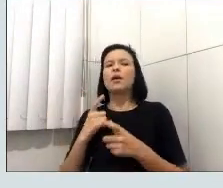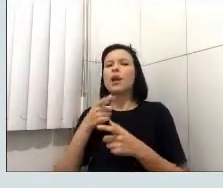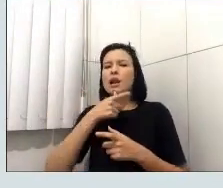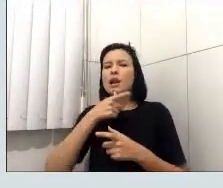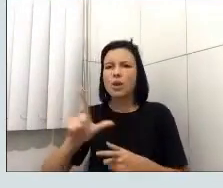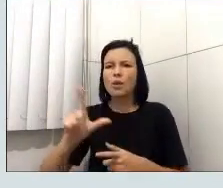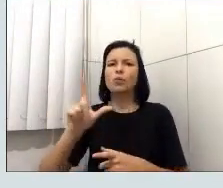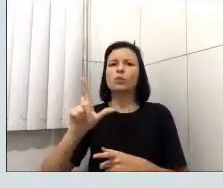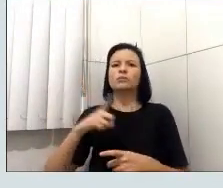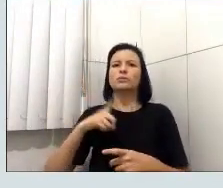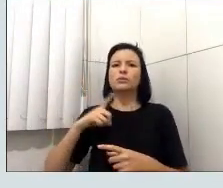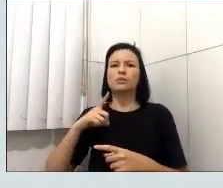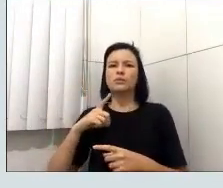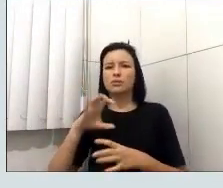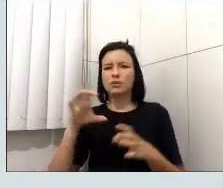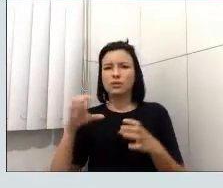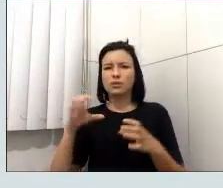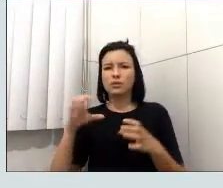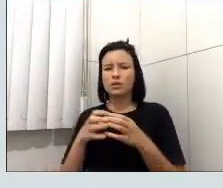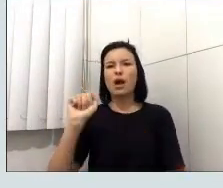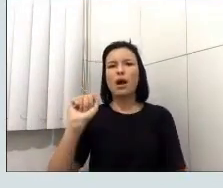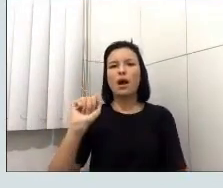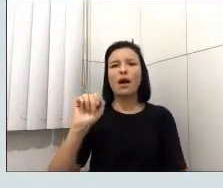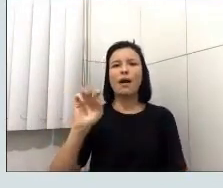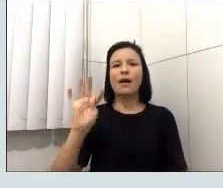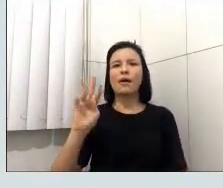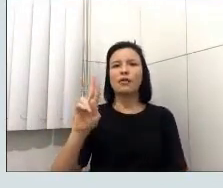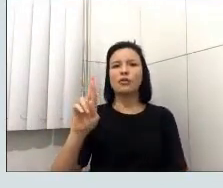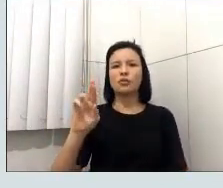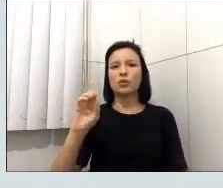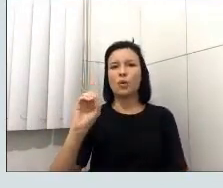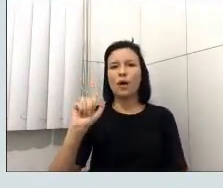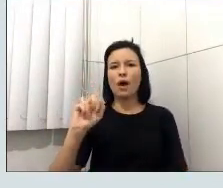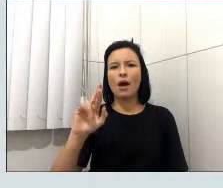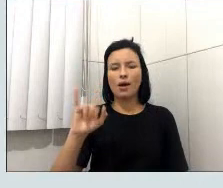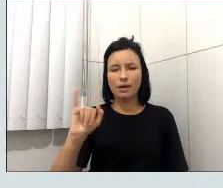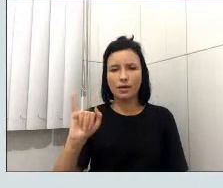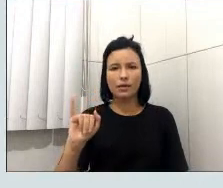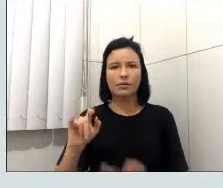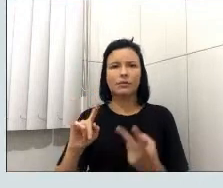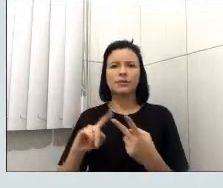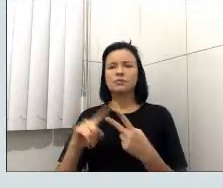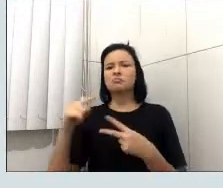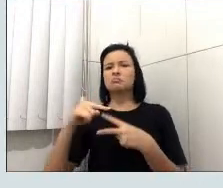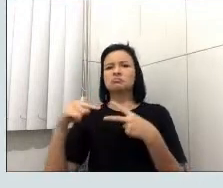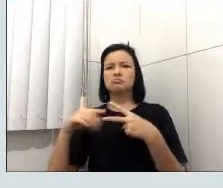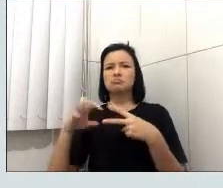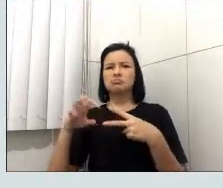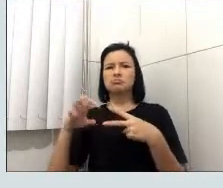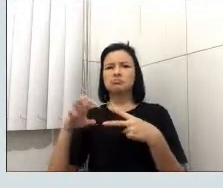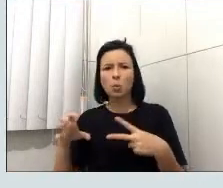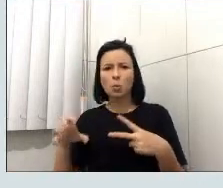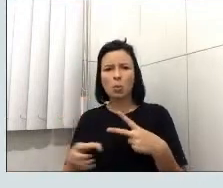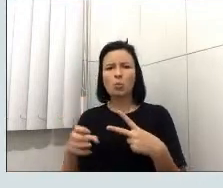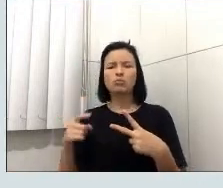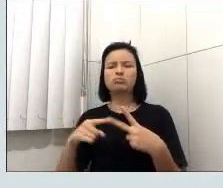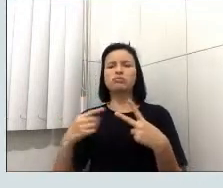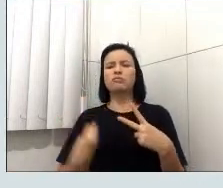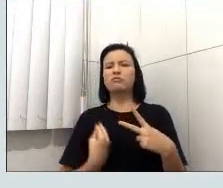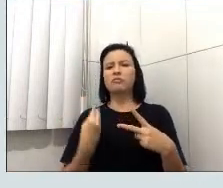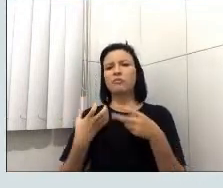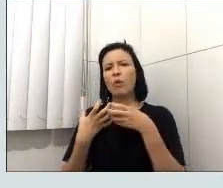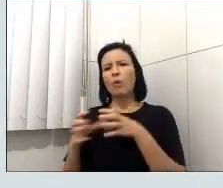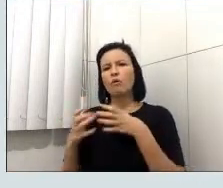o Atroari e o Vaimiri. Eles, por vivenciarem numa